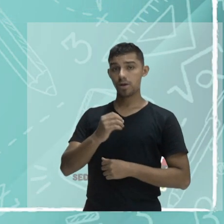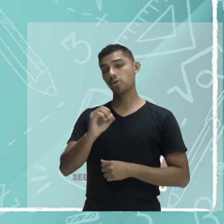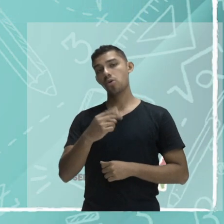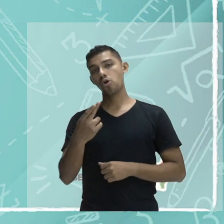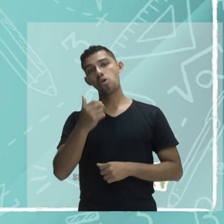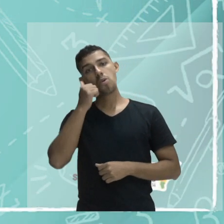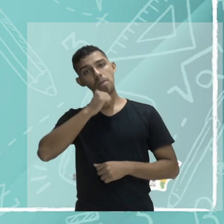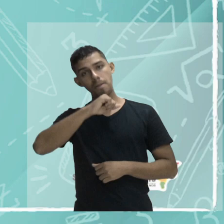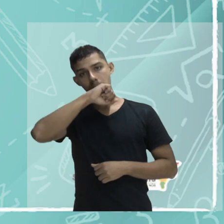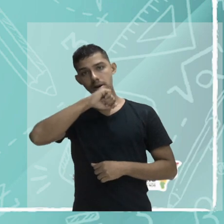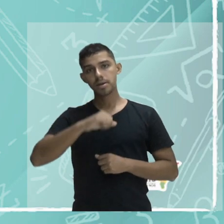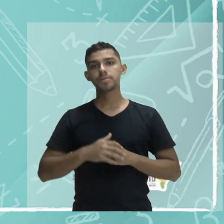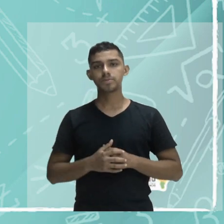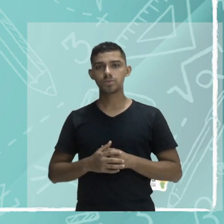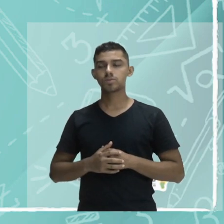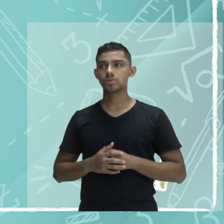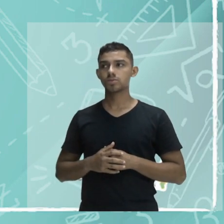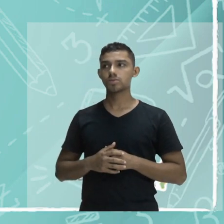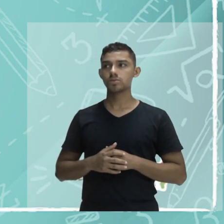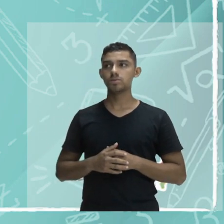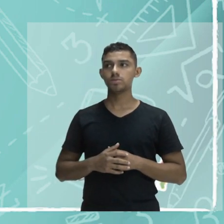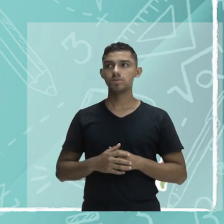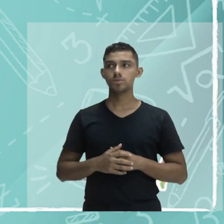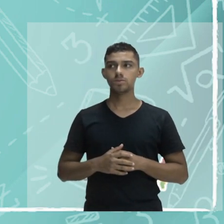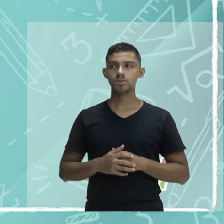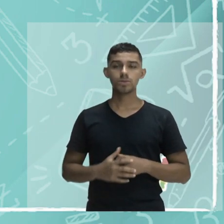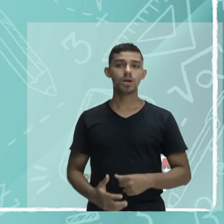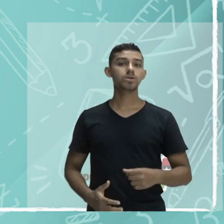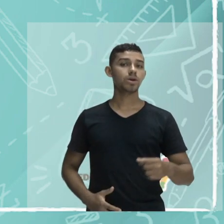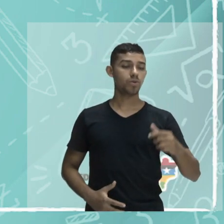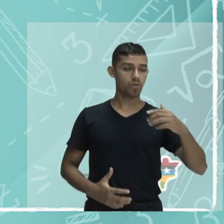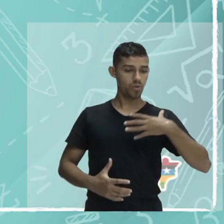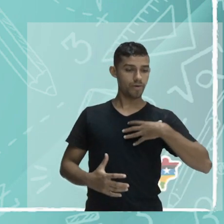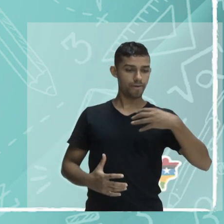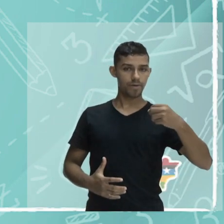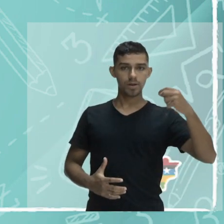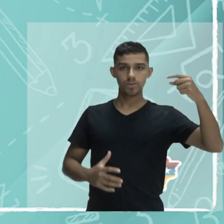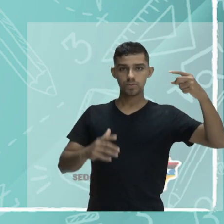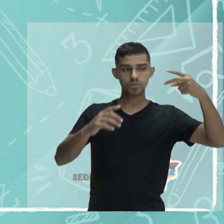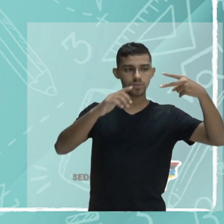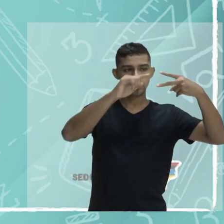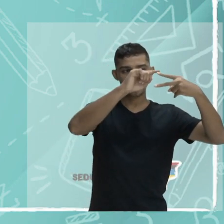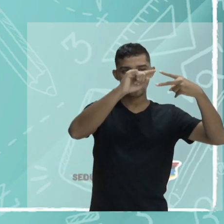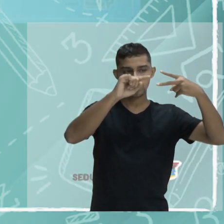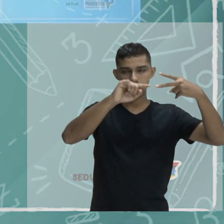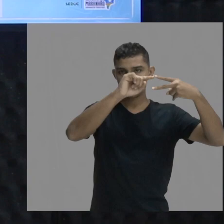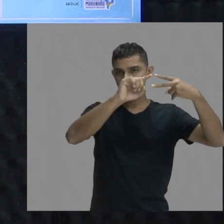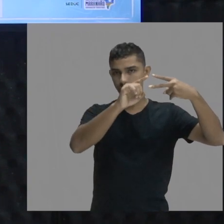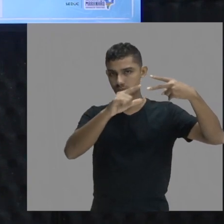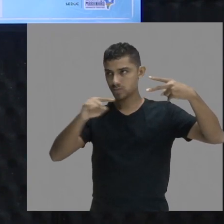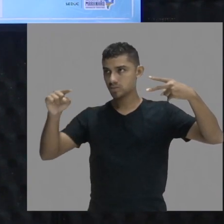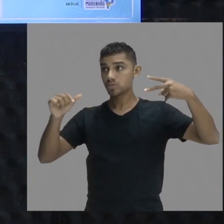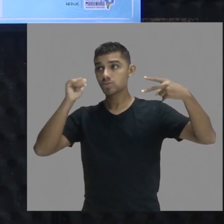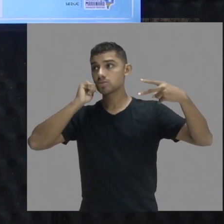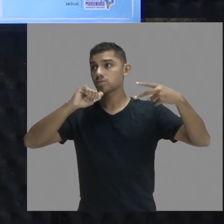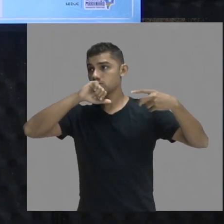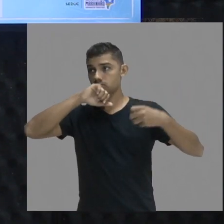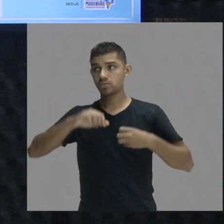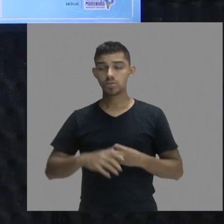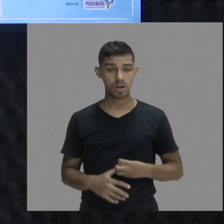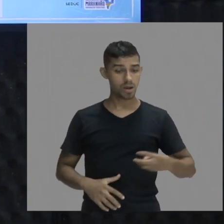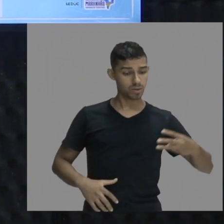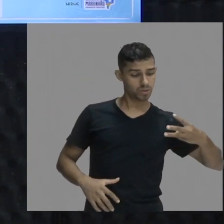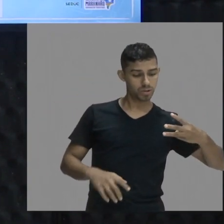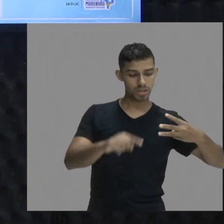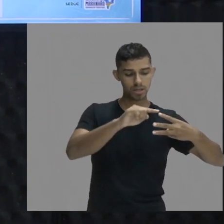os 2 filhos aqui, ó, estão associados à sua mãe. Esses 3 aqui, ó, estão associados à sua mãe.